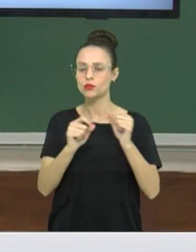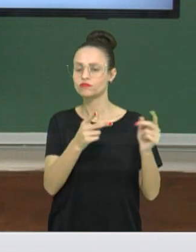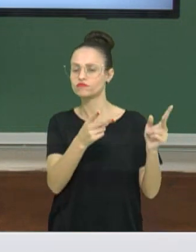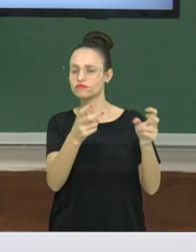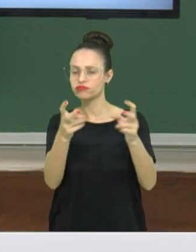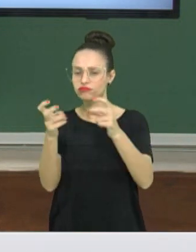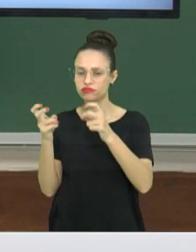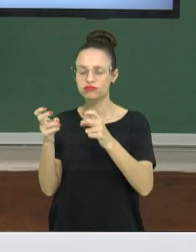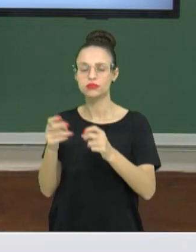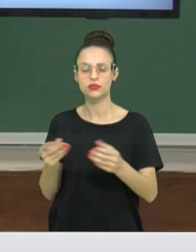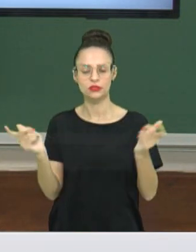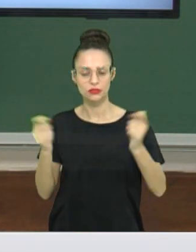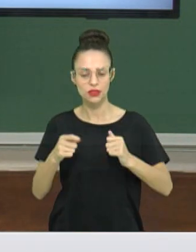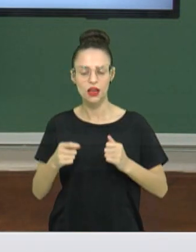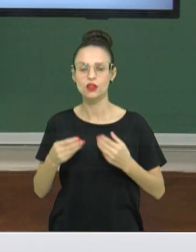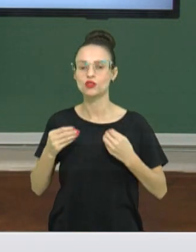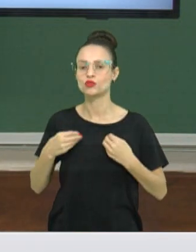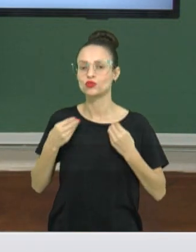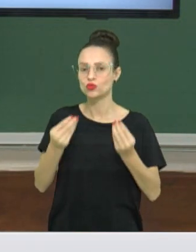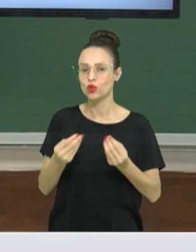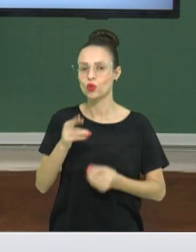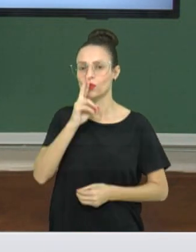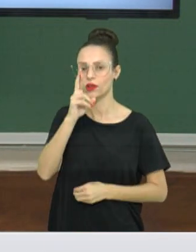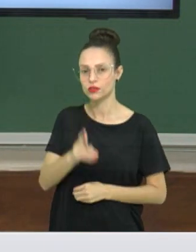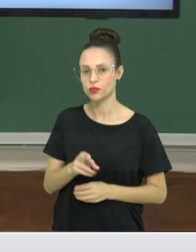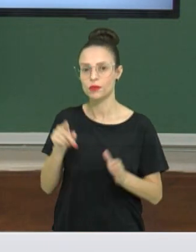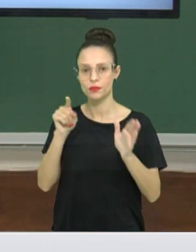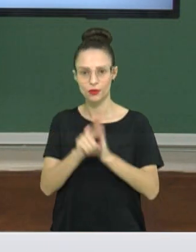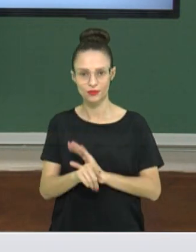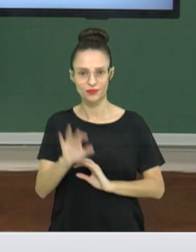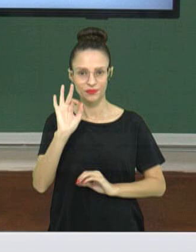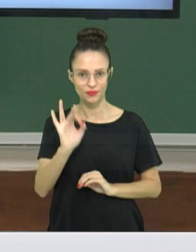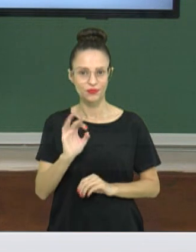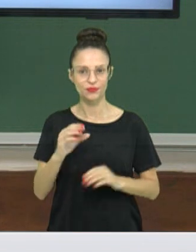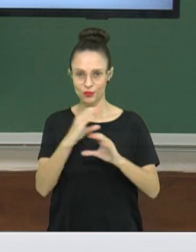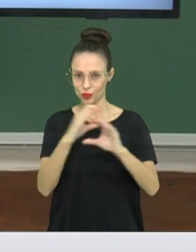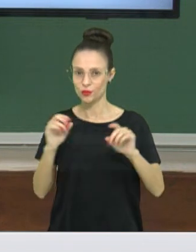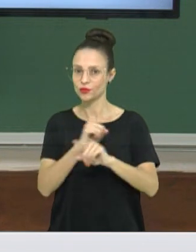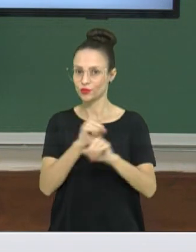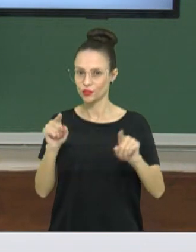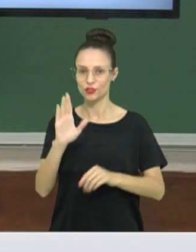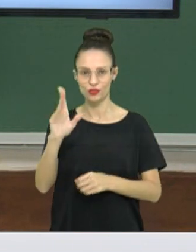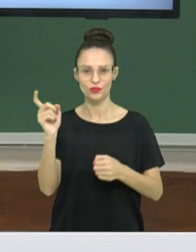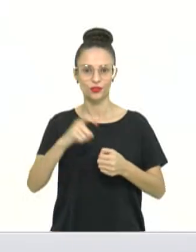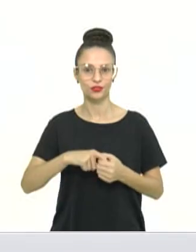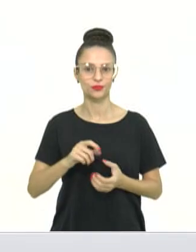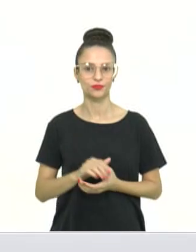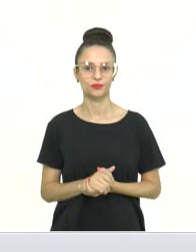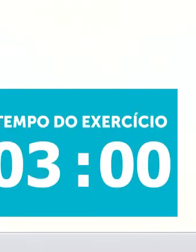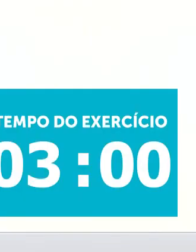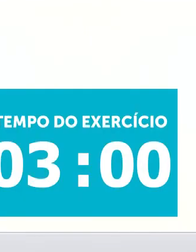mundo, que vão te dar condições de responder essa pergunta bem respondida. Eu confio em você e eu já volto.